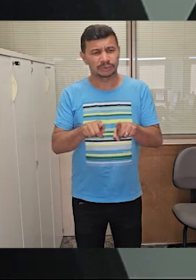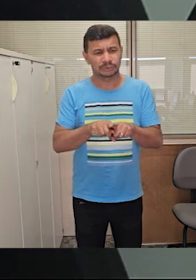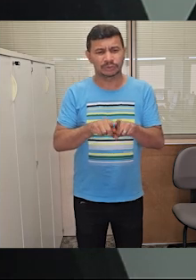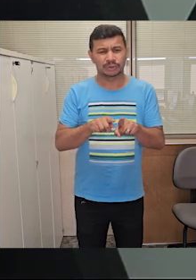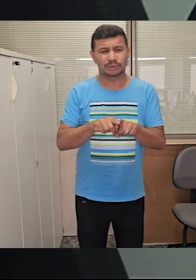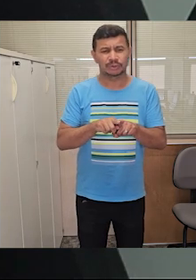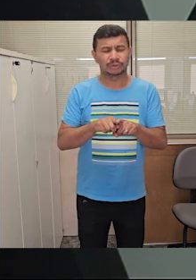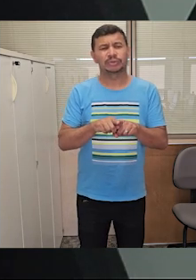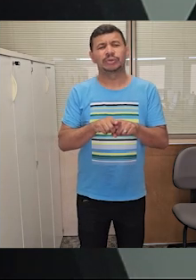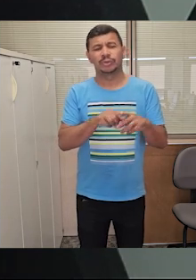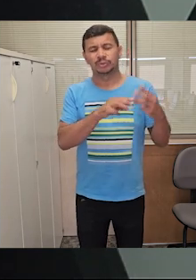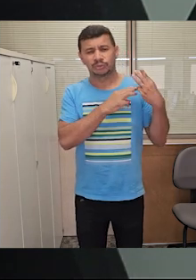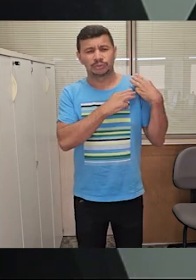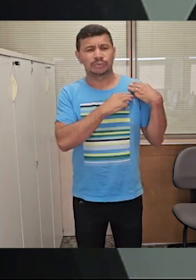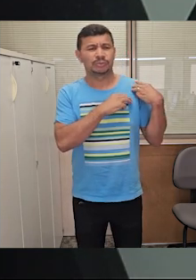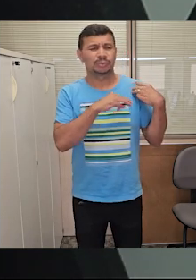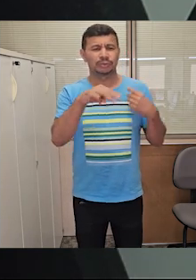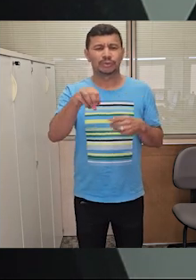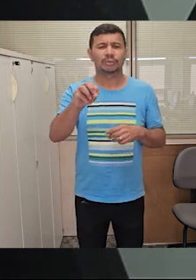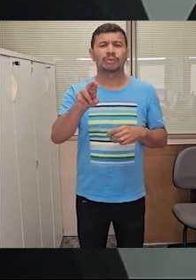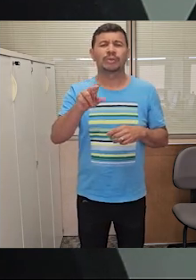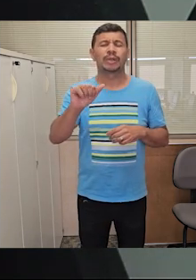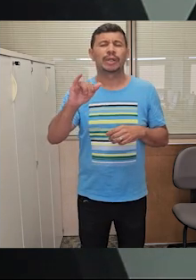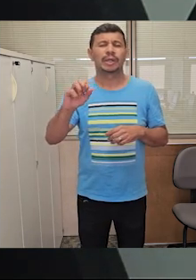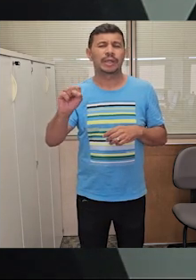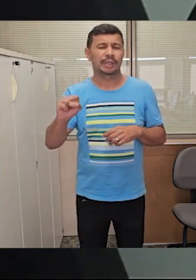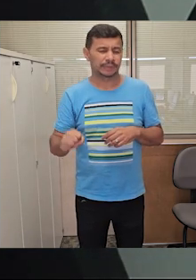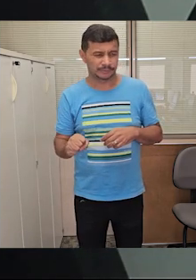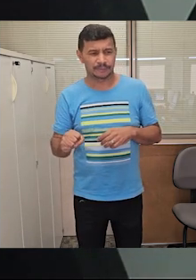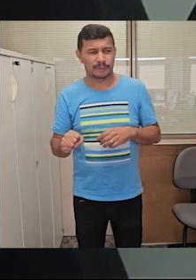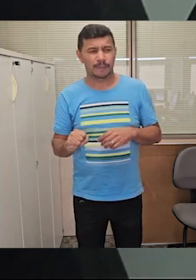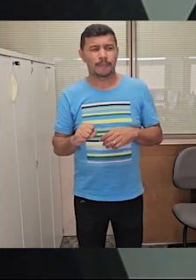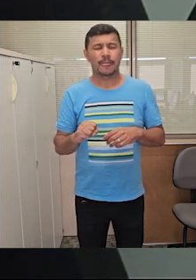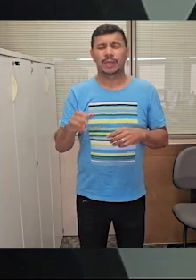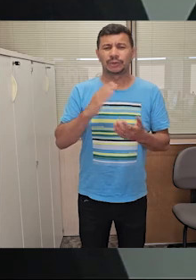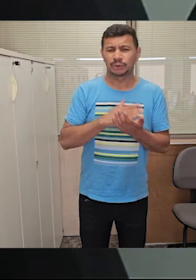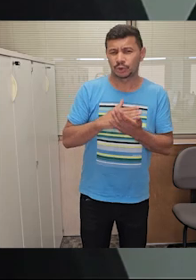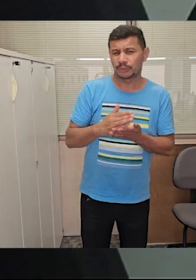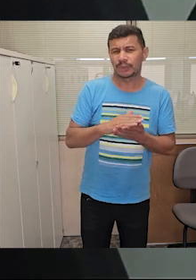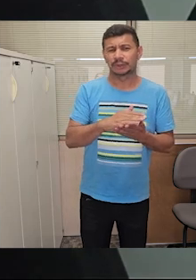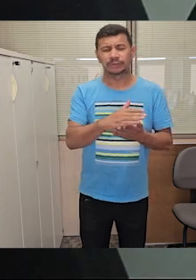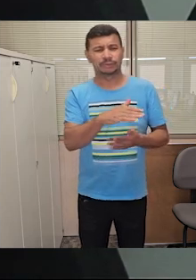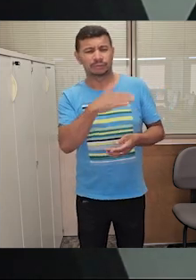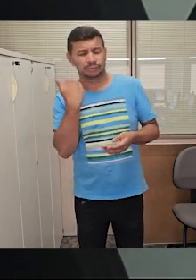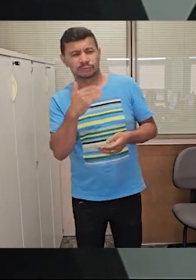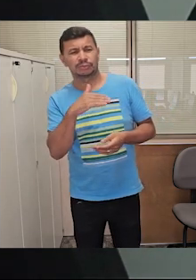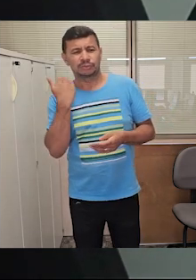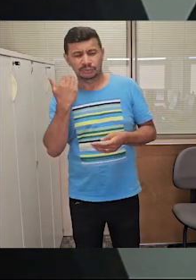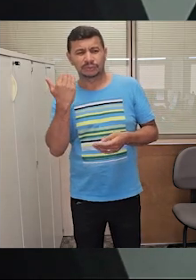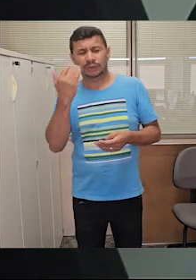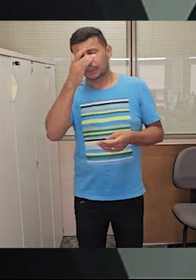ministro Moraes, presidente do Tribunal Superior Eleitoral. Então já começavam matando os